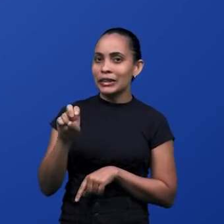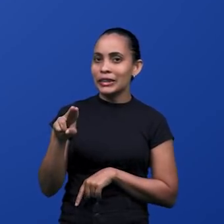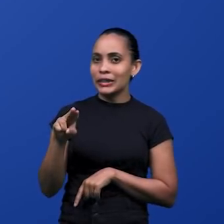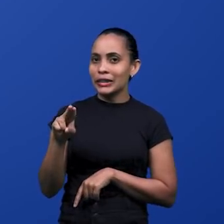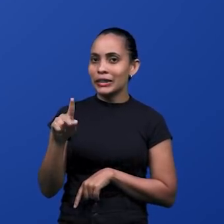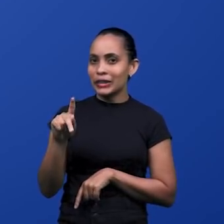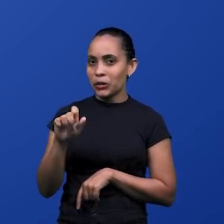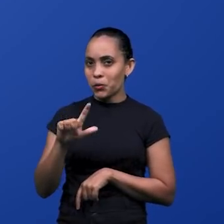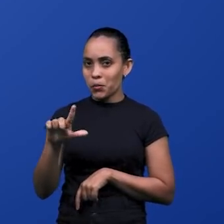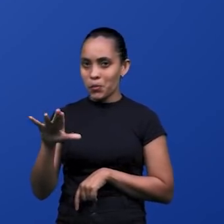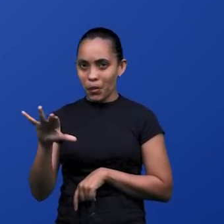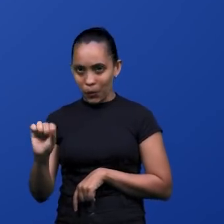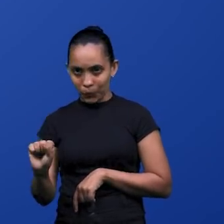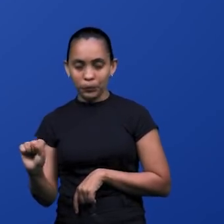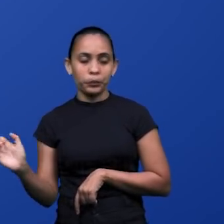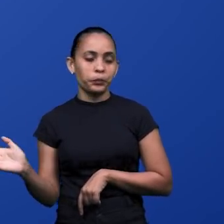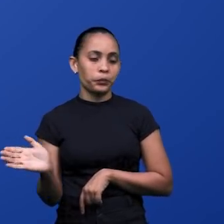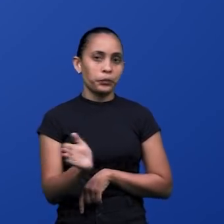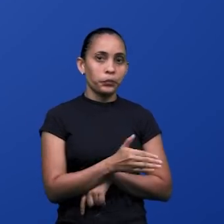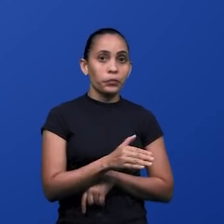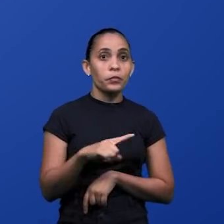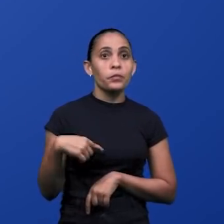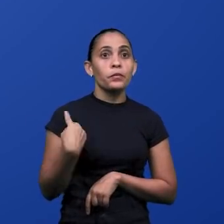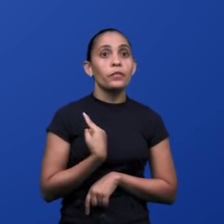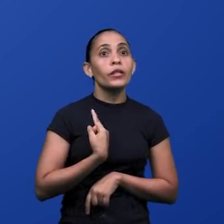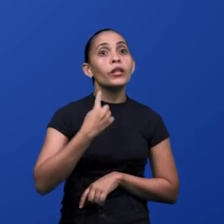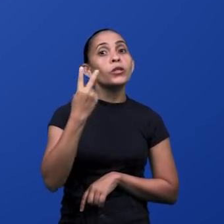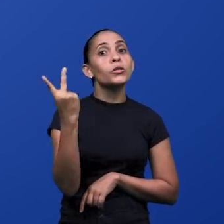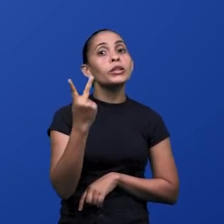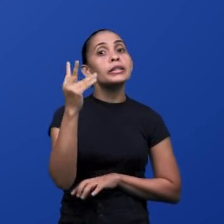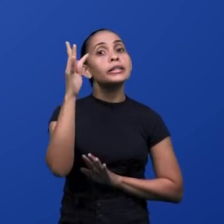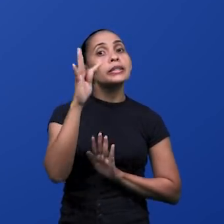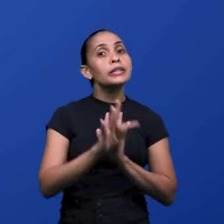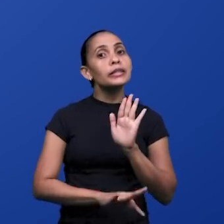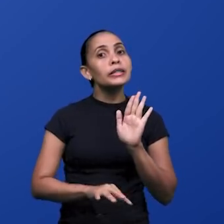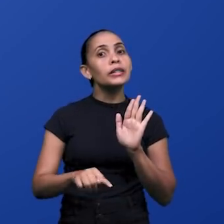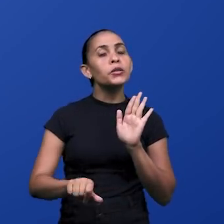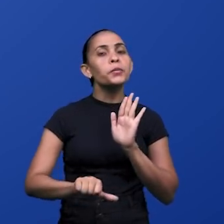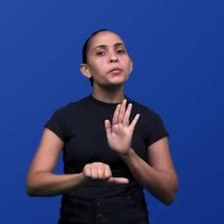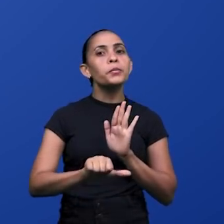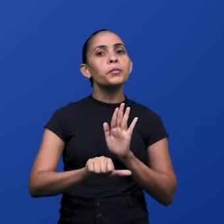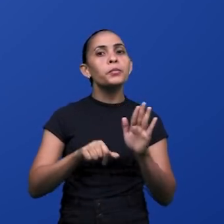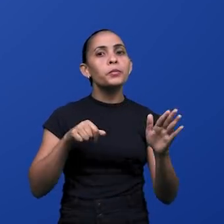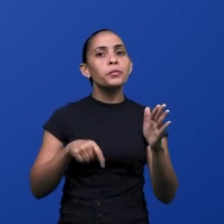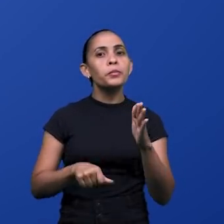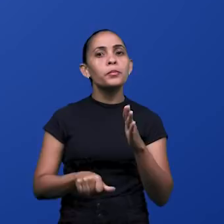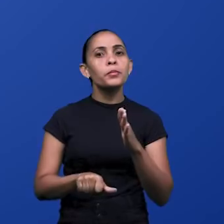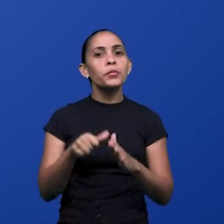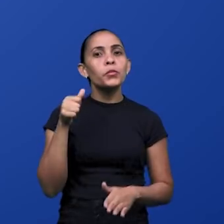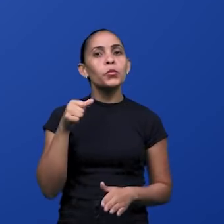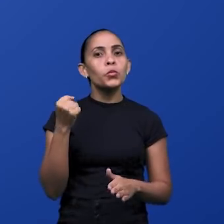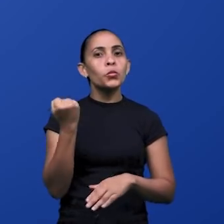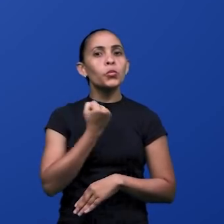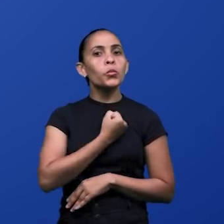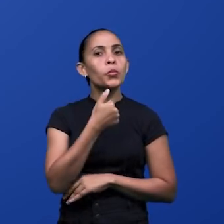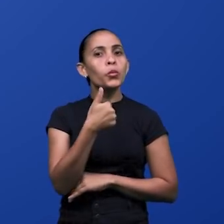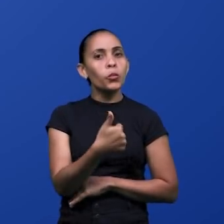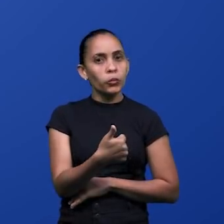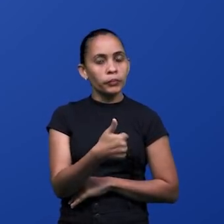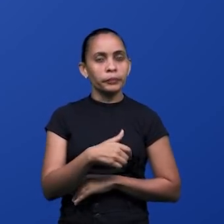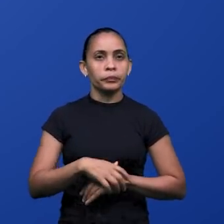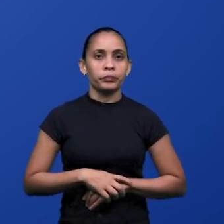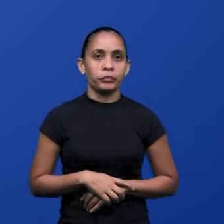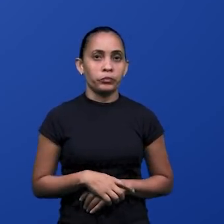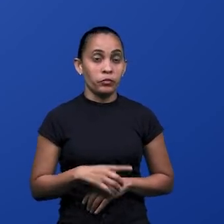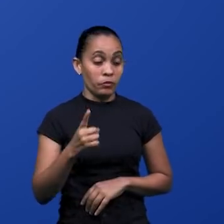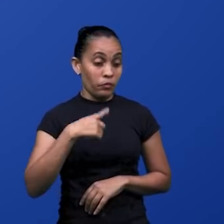Senhor Jesus. Hoje eu estou aqui para citar 3 textos para responder a pergunta de número 1 da EBD. O primeiro deles se encontra